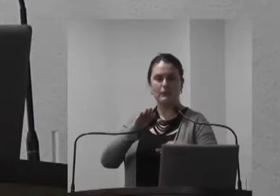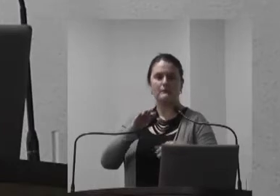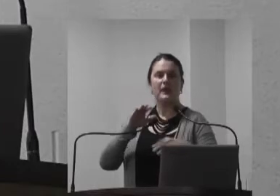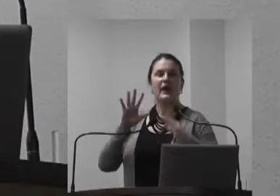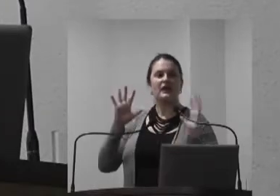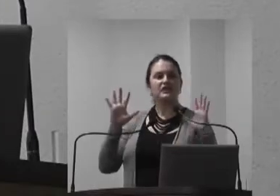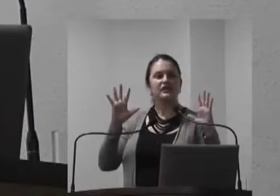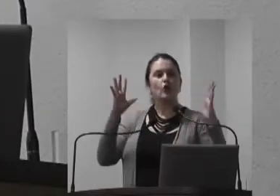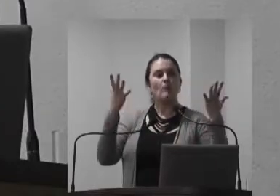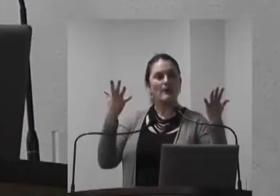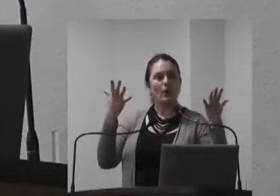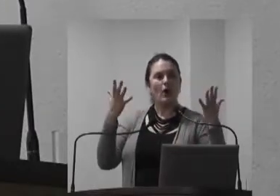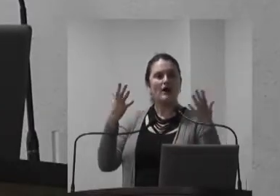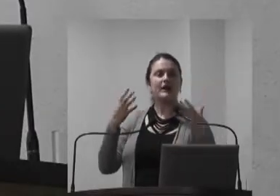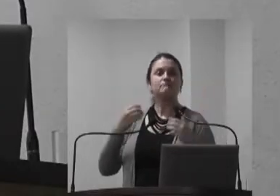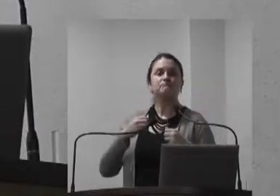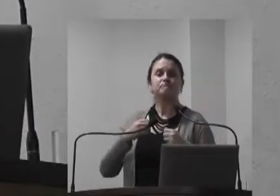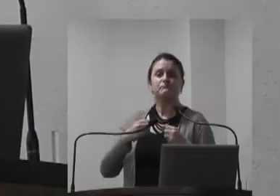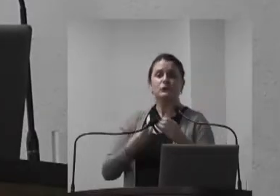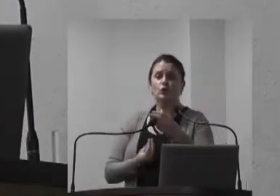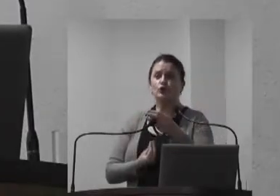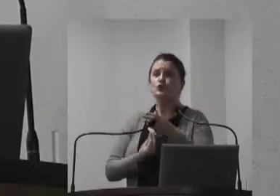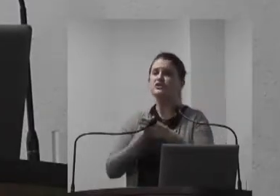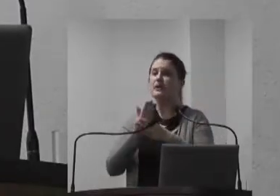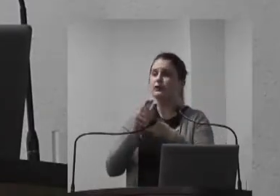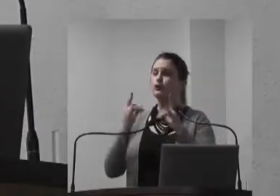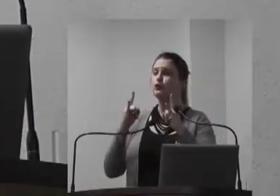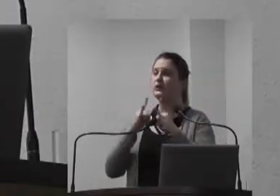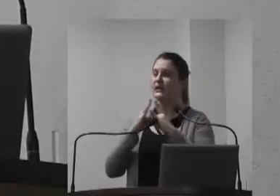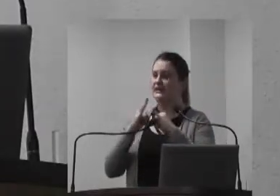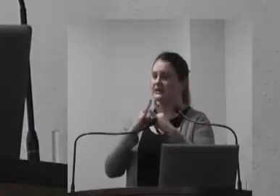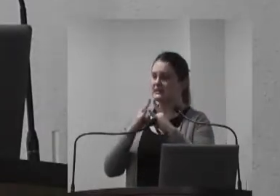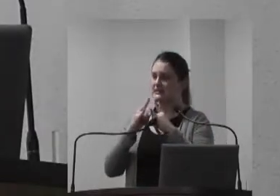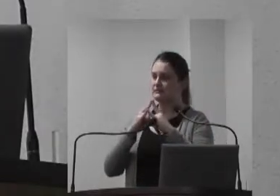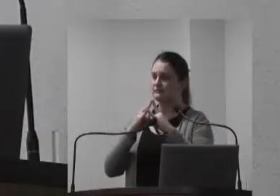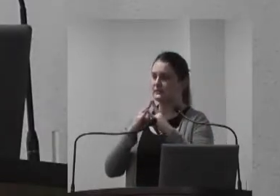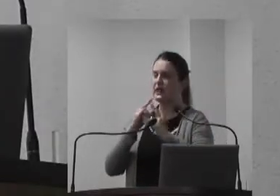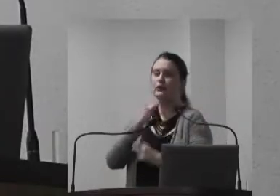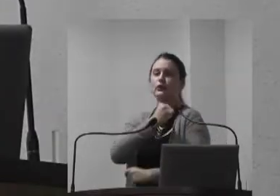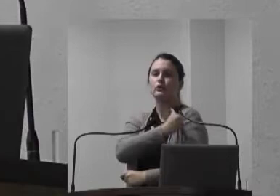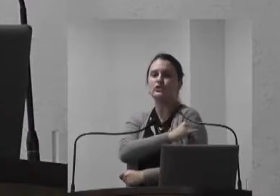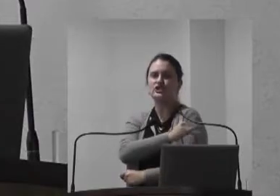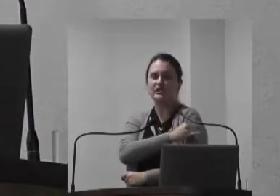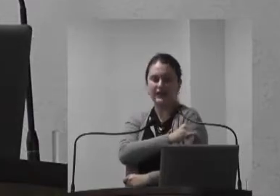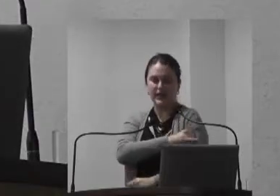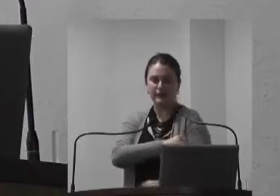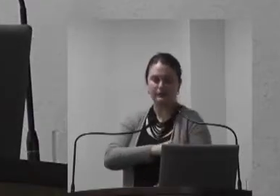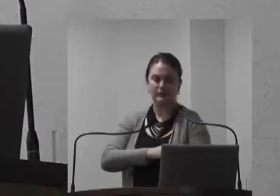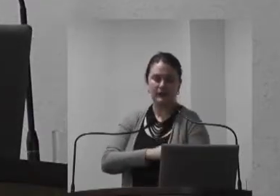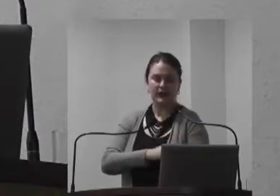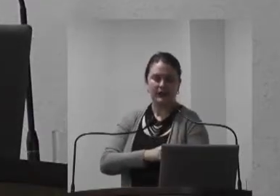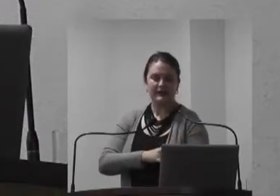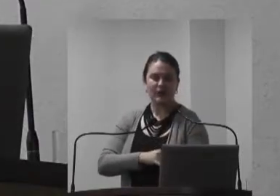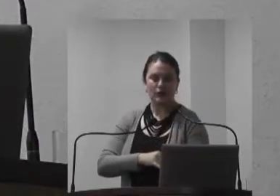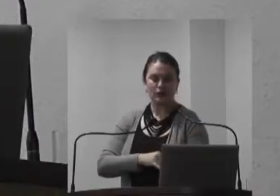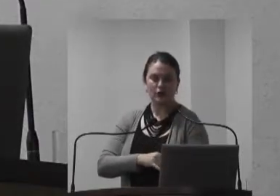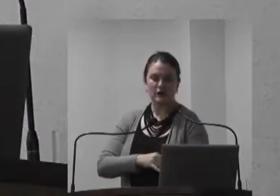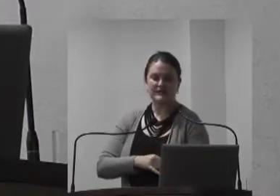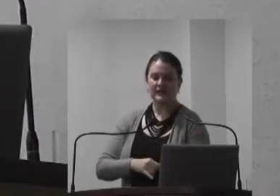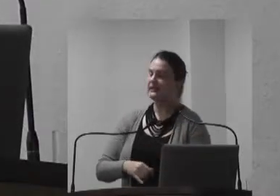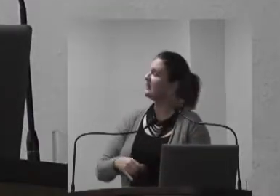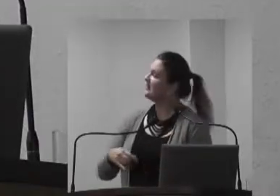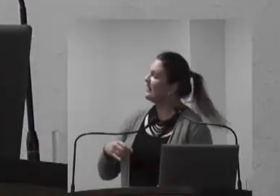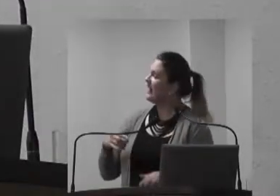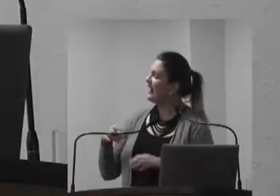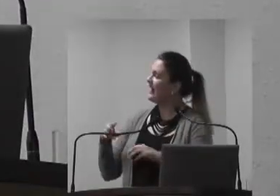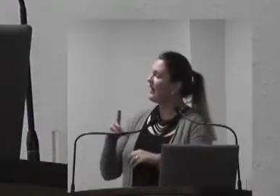setembro, a gente comemora o surgimento do INES, lá no Rio de Janeiro. Então, eu